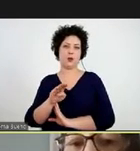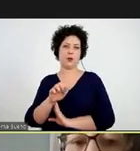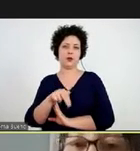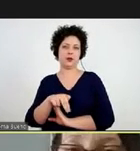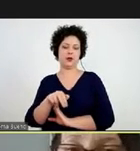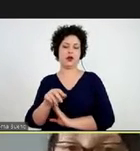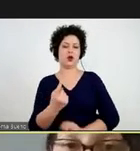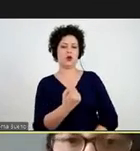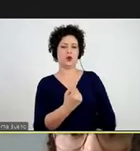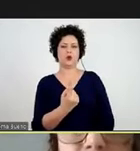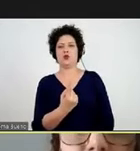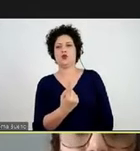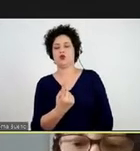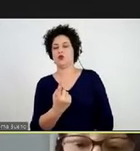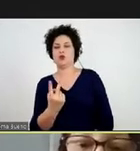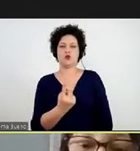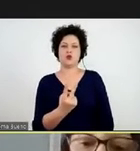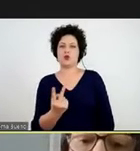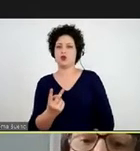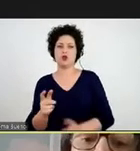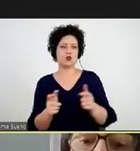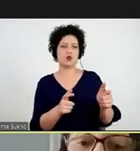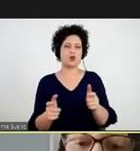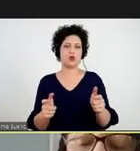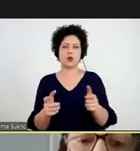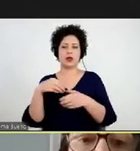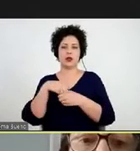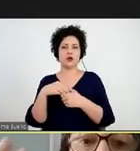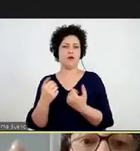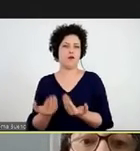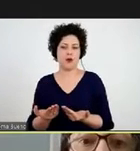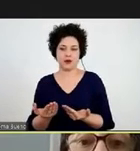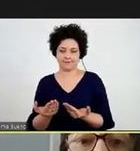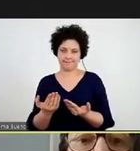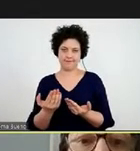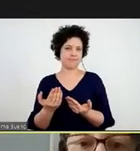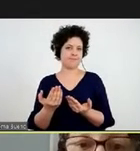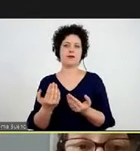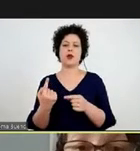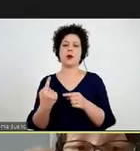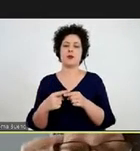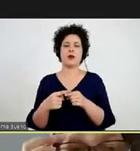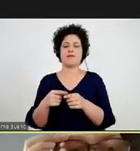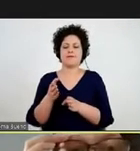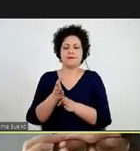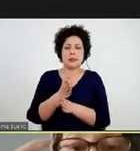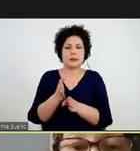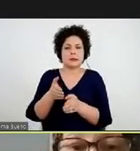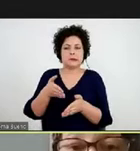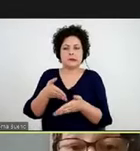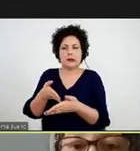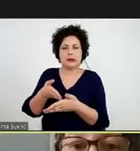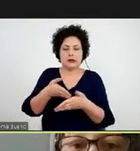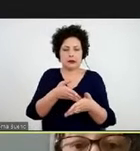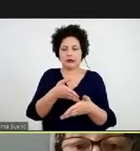em um dos dois espaços, né? Poderíamos pensar assim, ou dentro ou fora, já que as margens são bem limitadas, bem